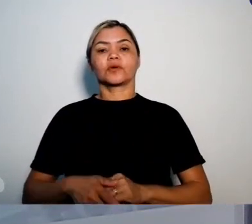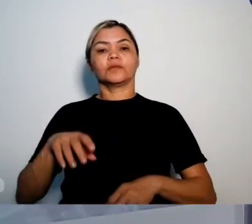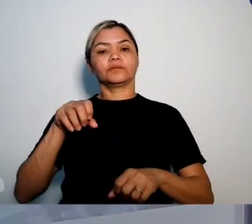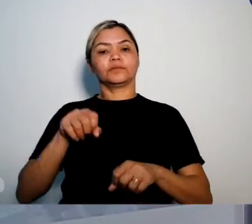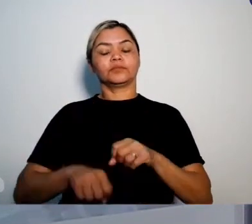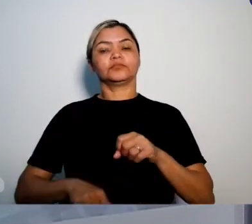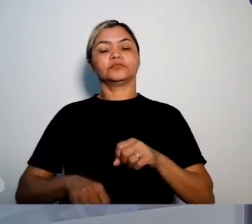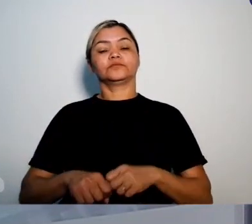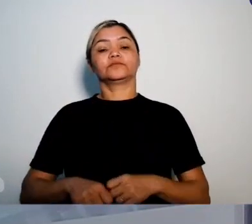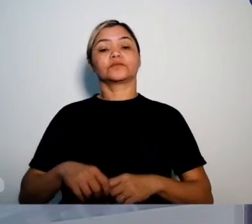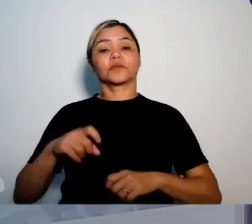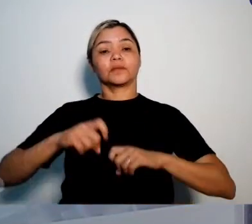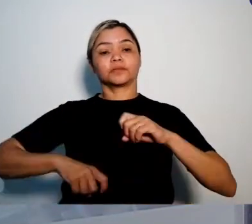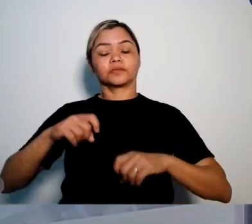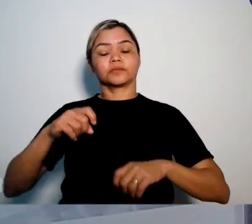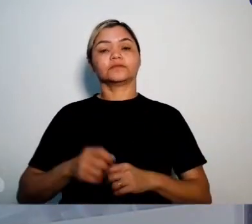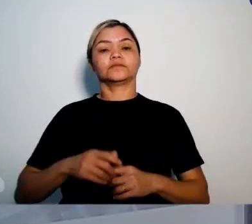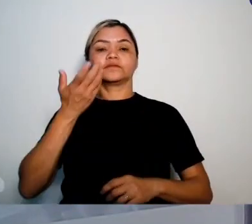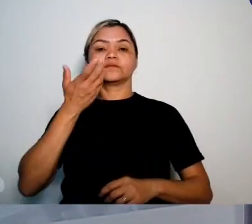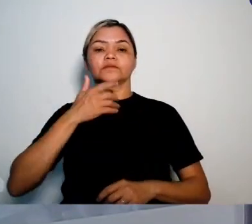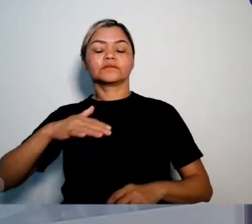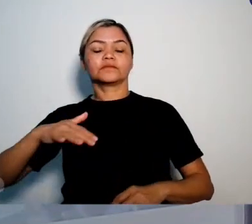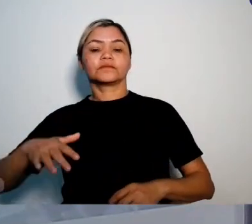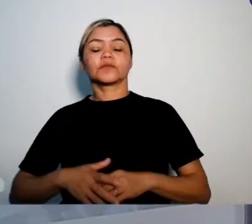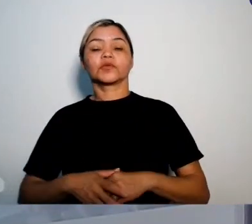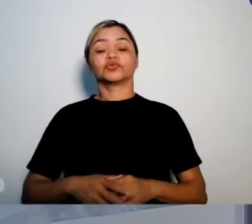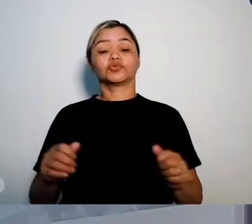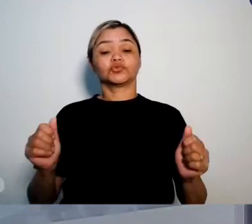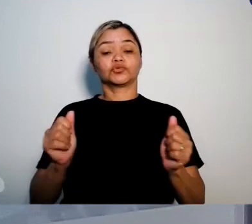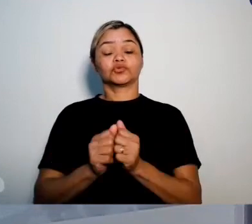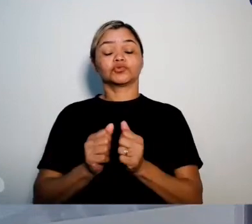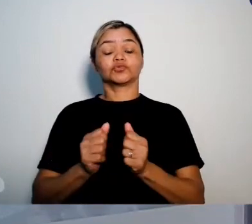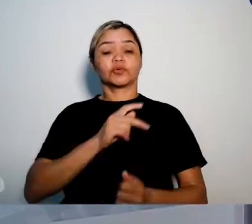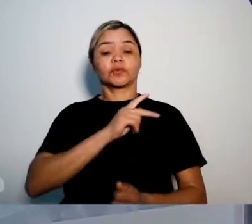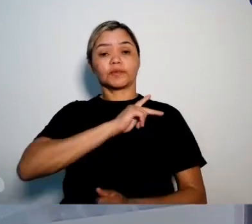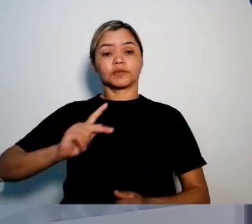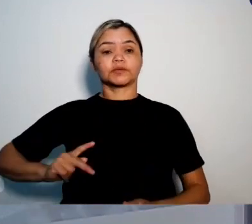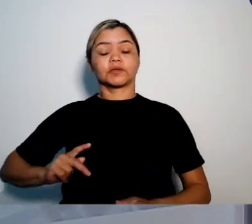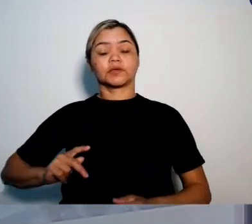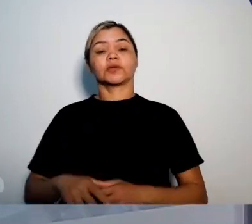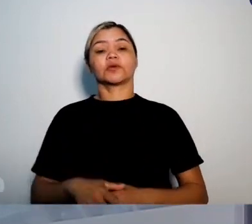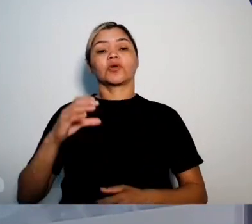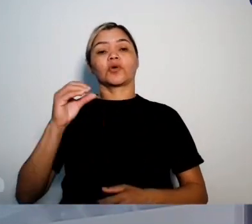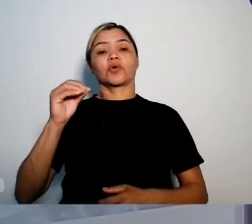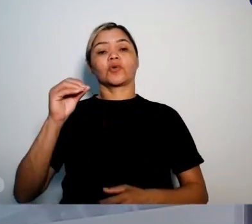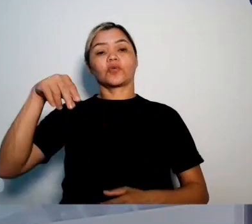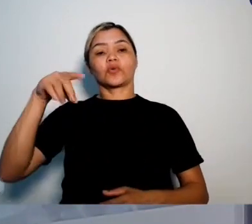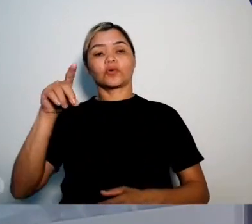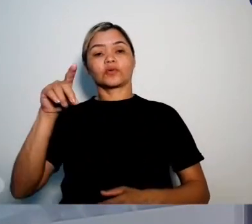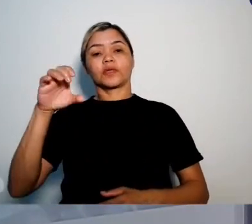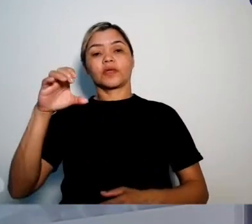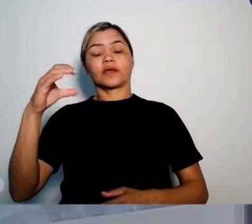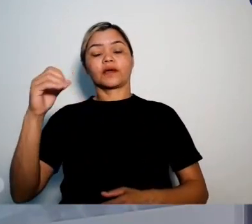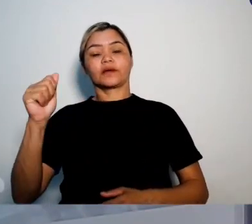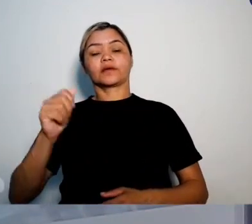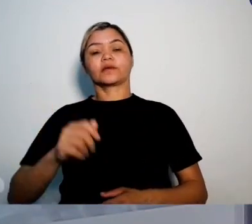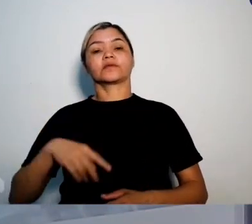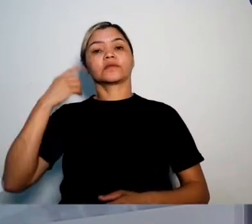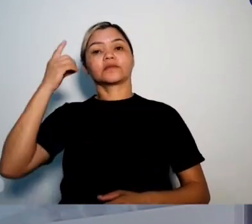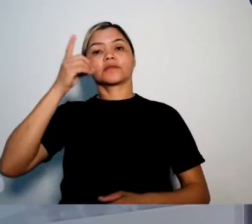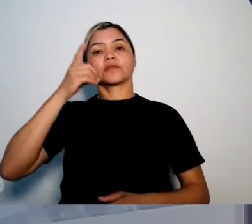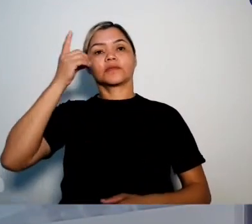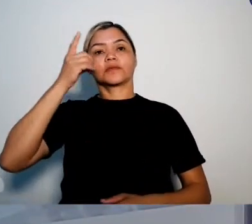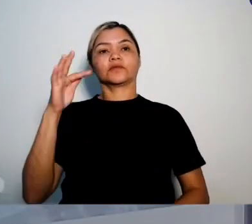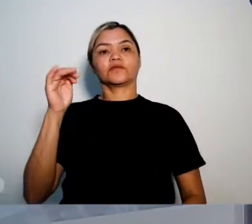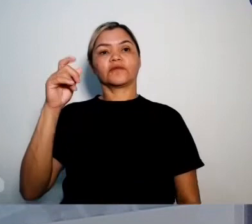nós conseguimos, juntamente com o presidente do Condeca, o nosso deputado Fernando Cury, que analisará uma